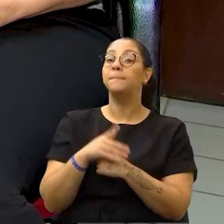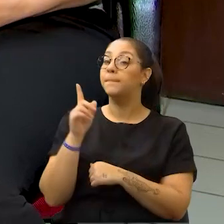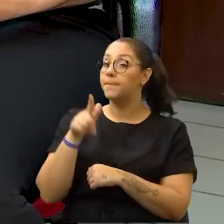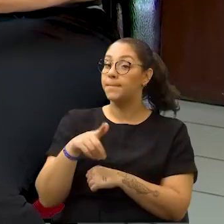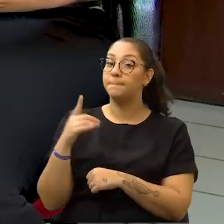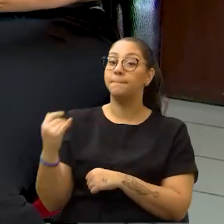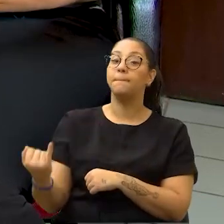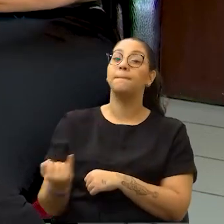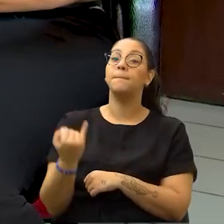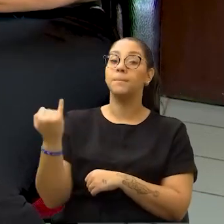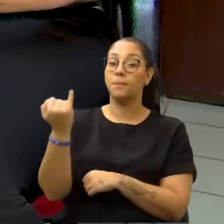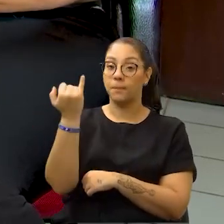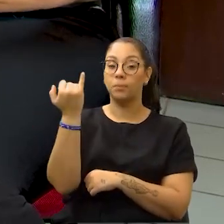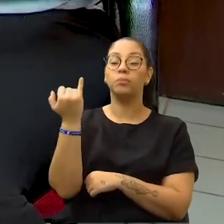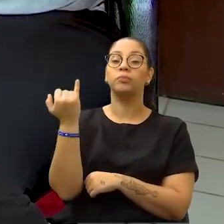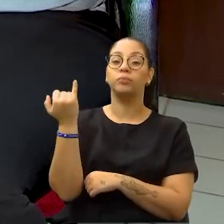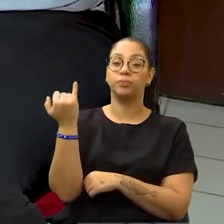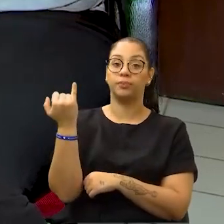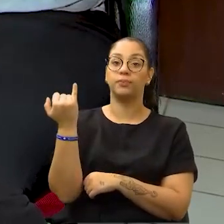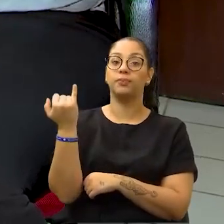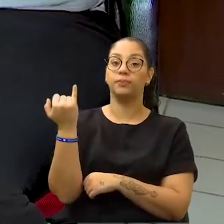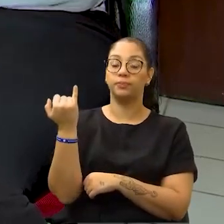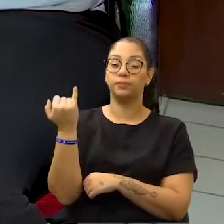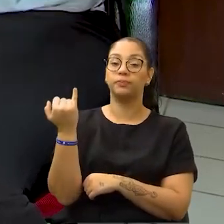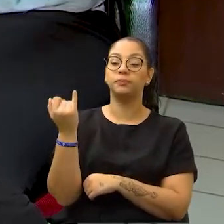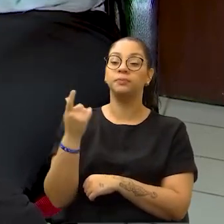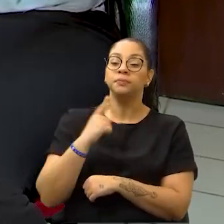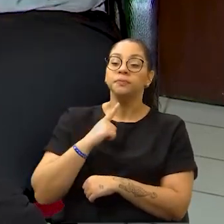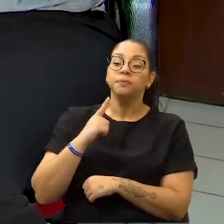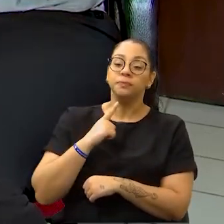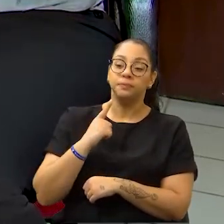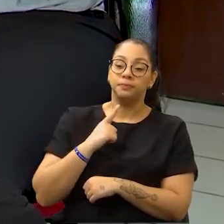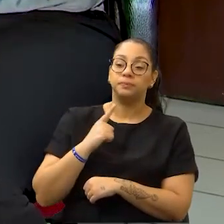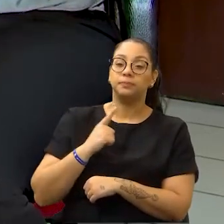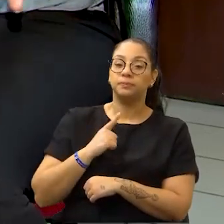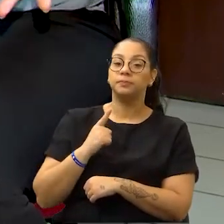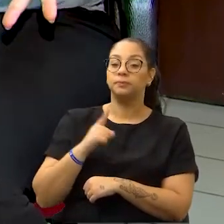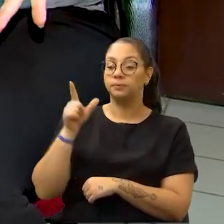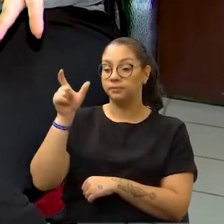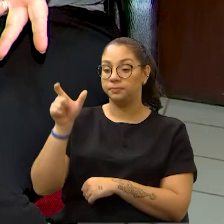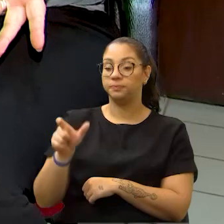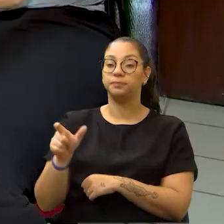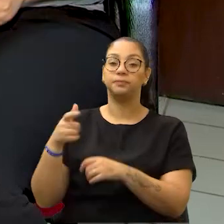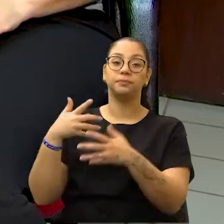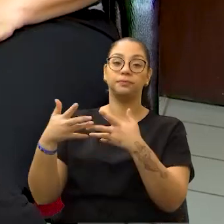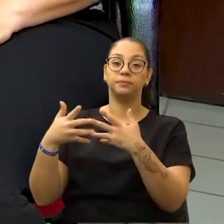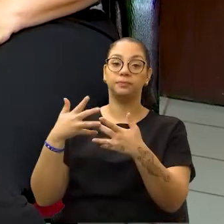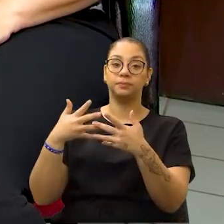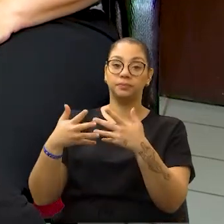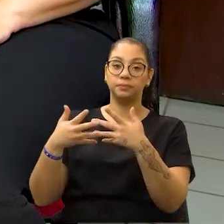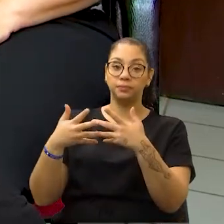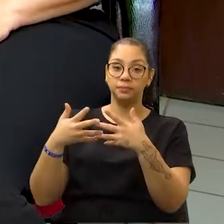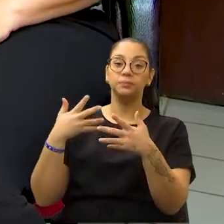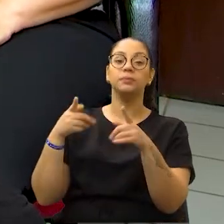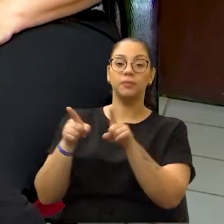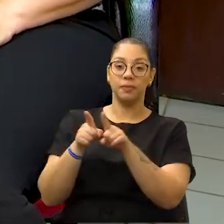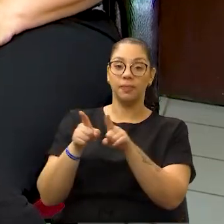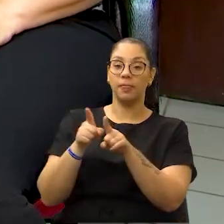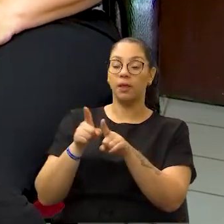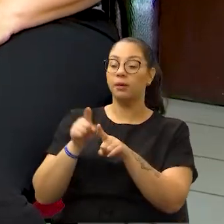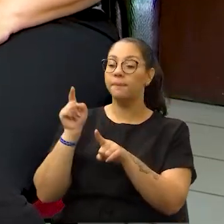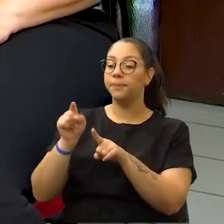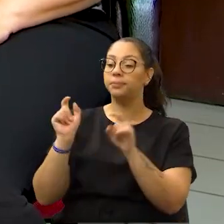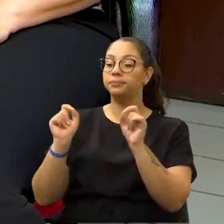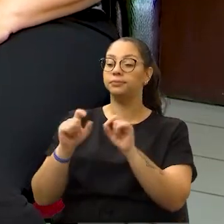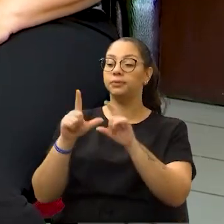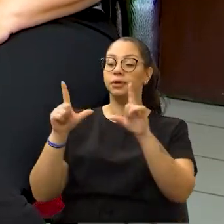bem importante, nós temos a página da transparência no nosso site, onde tem um